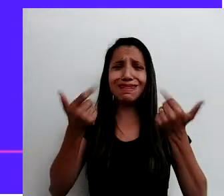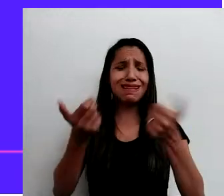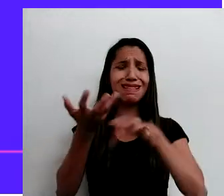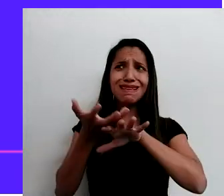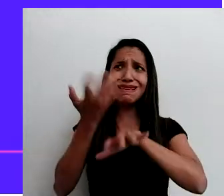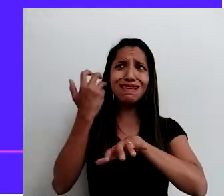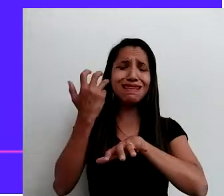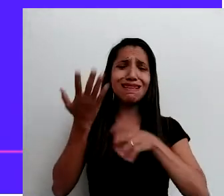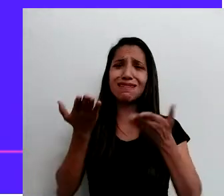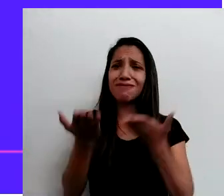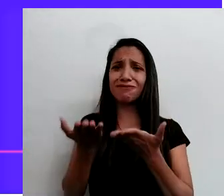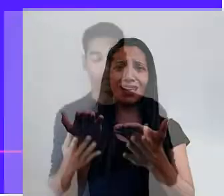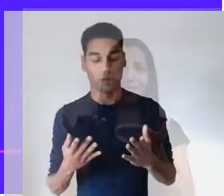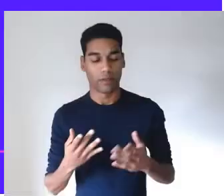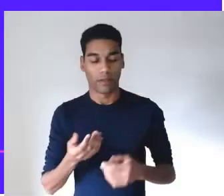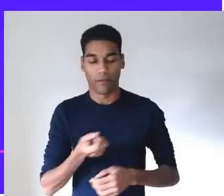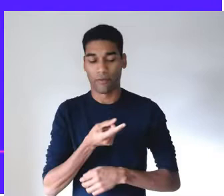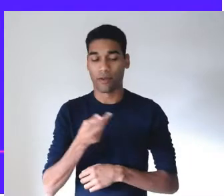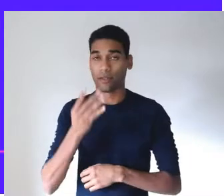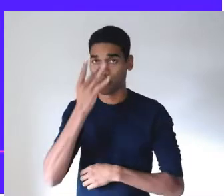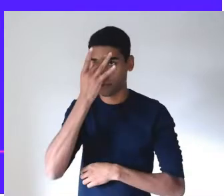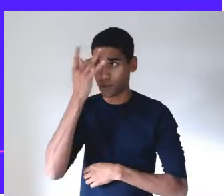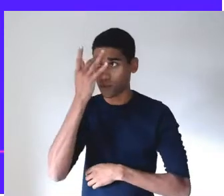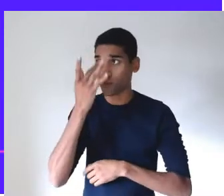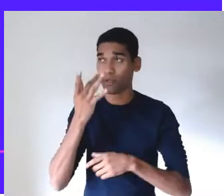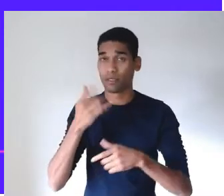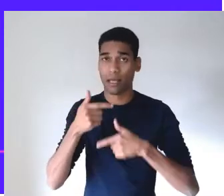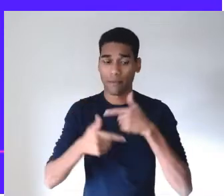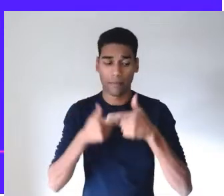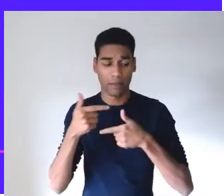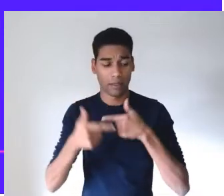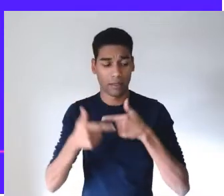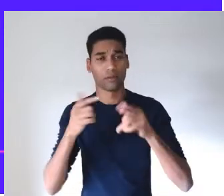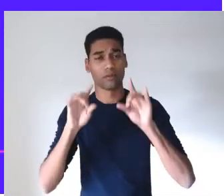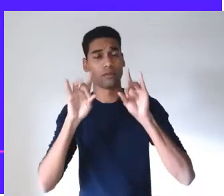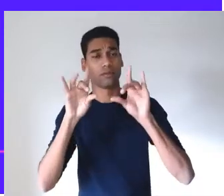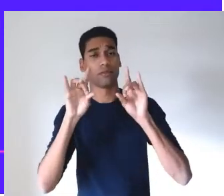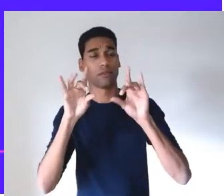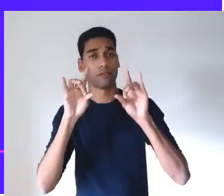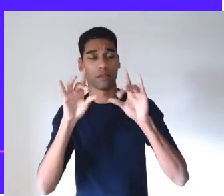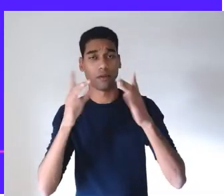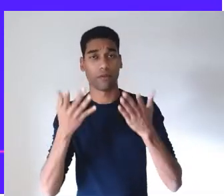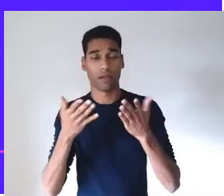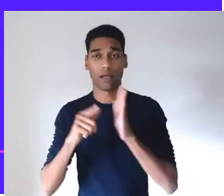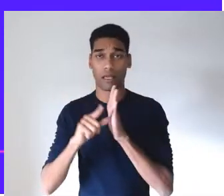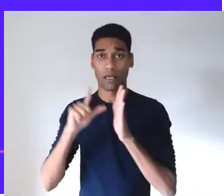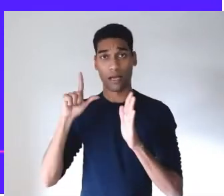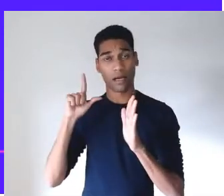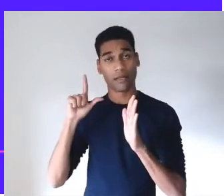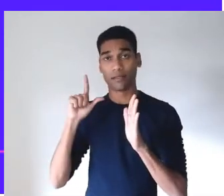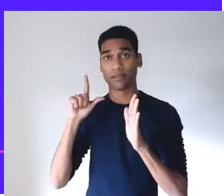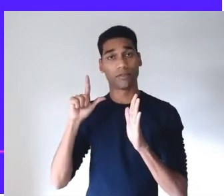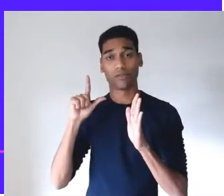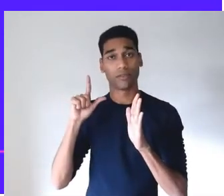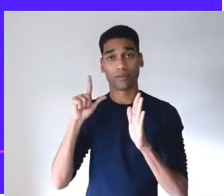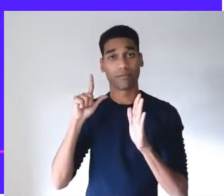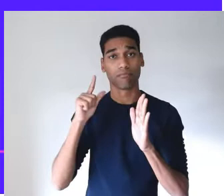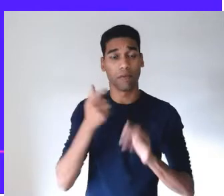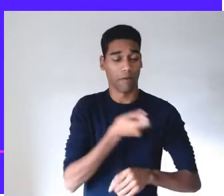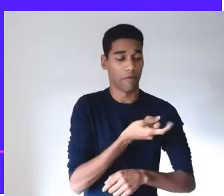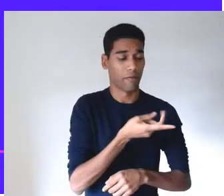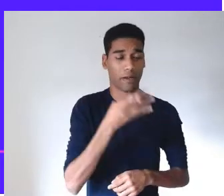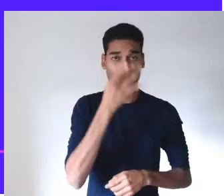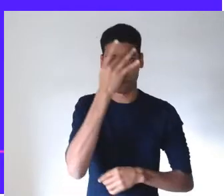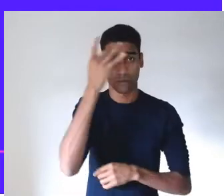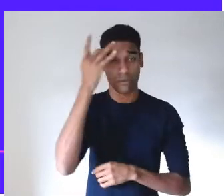muito, assim, que não dariam, né, para elas terem visibilidade, mas a gente pode dar essa visibilidade. E é importante porque as